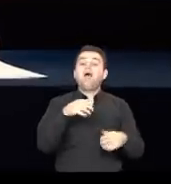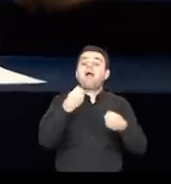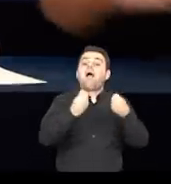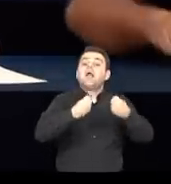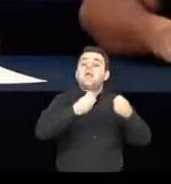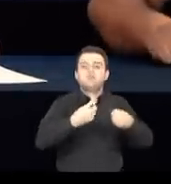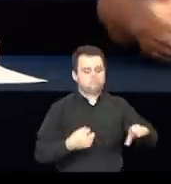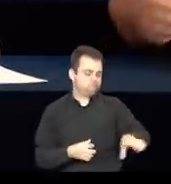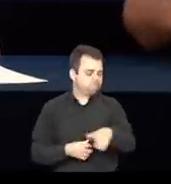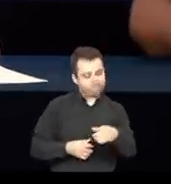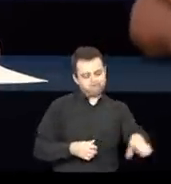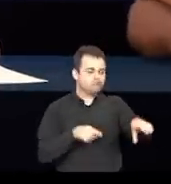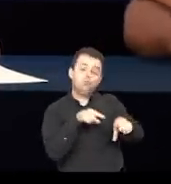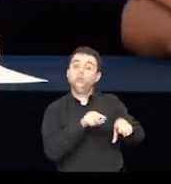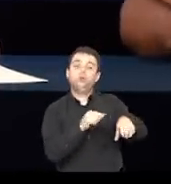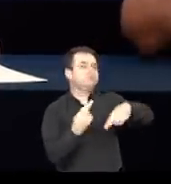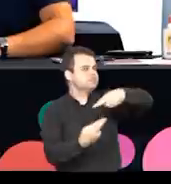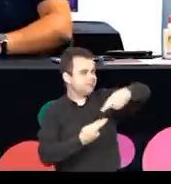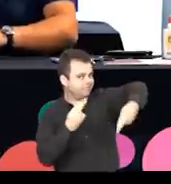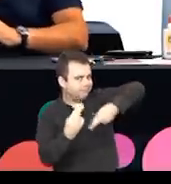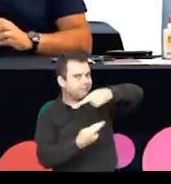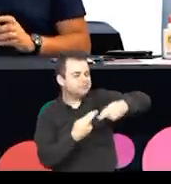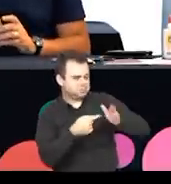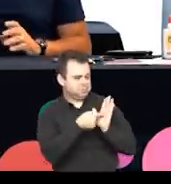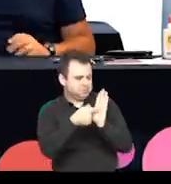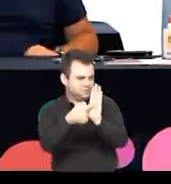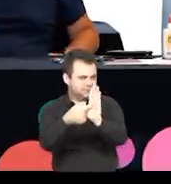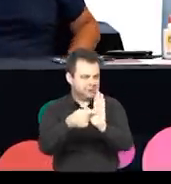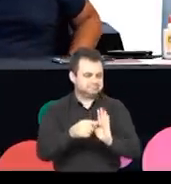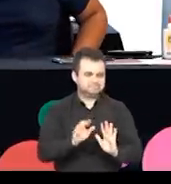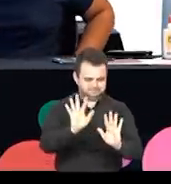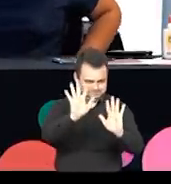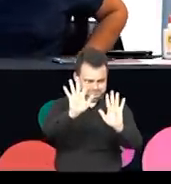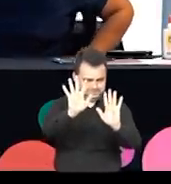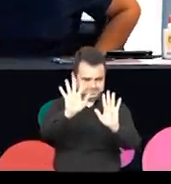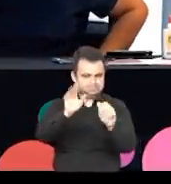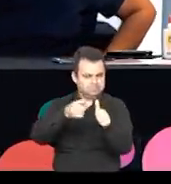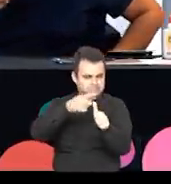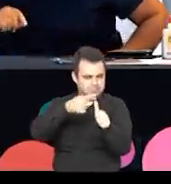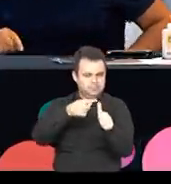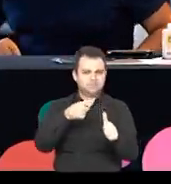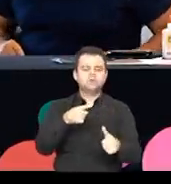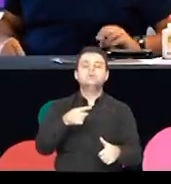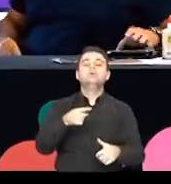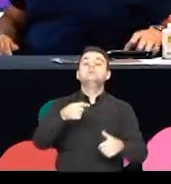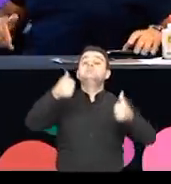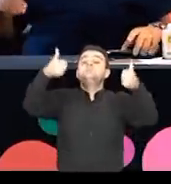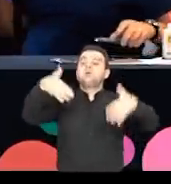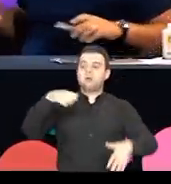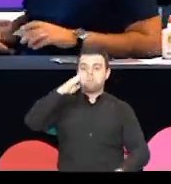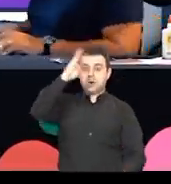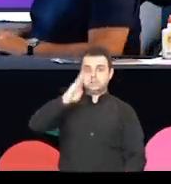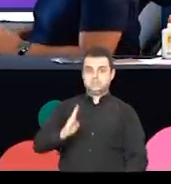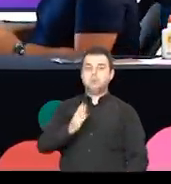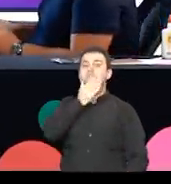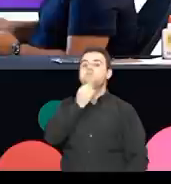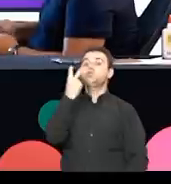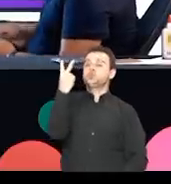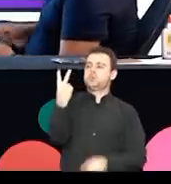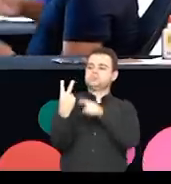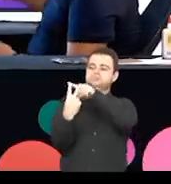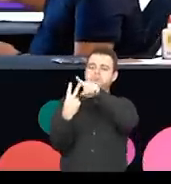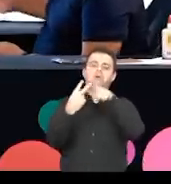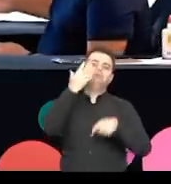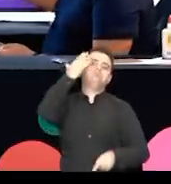de reciclagem, e eu vou mostrar para vocês. Mas antes de mostrar esse brinquedo, eu quero falar de 2 artistas brasileiros muito